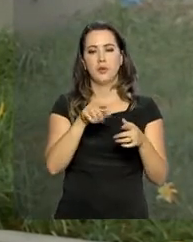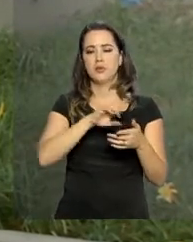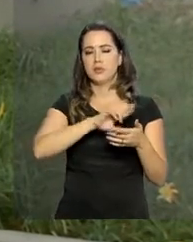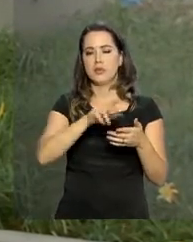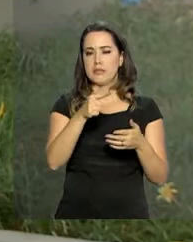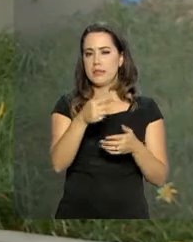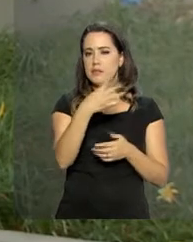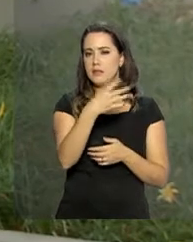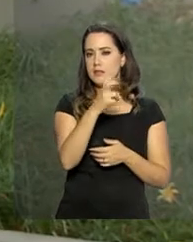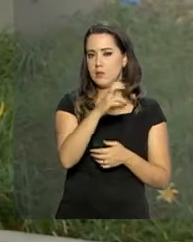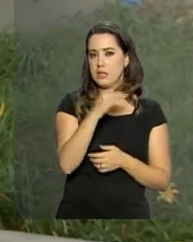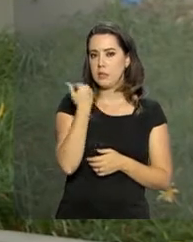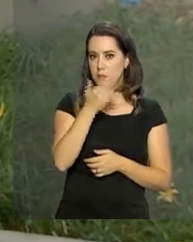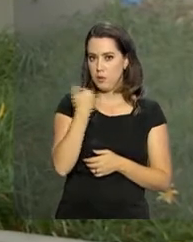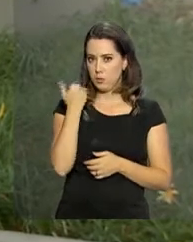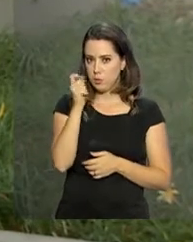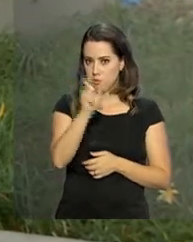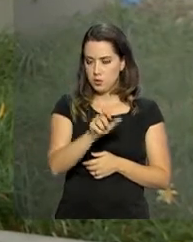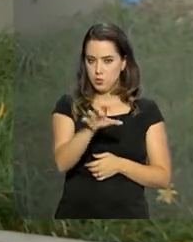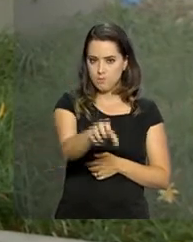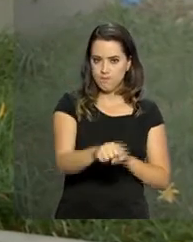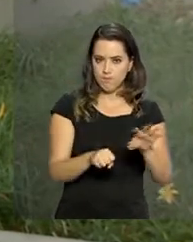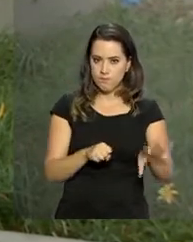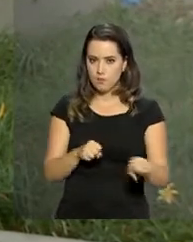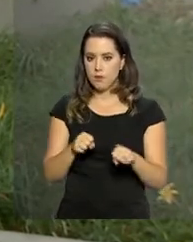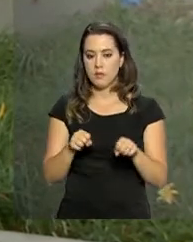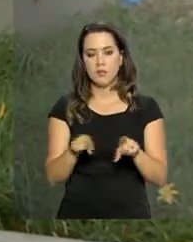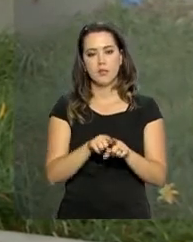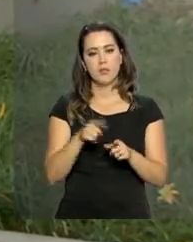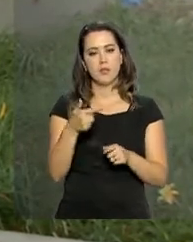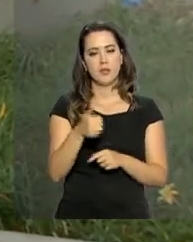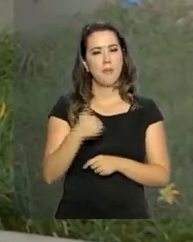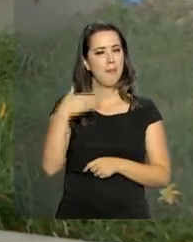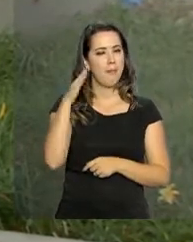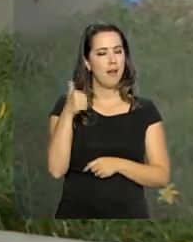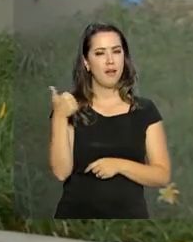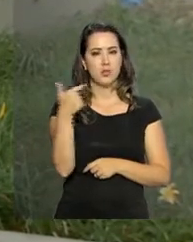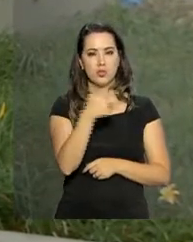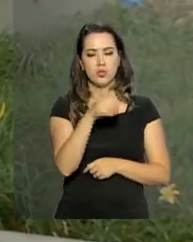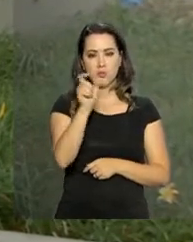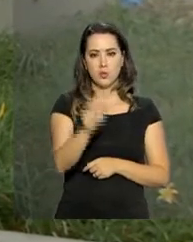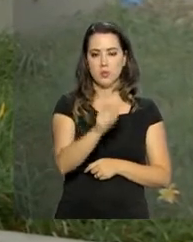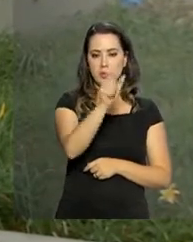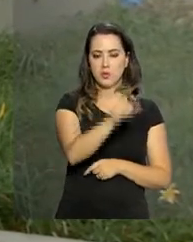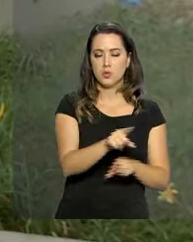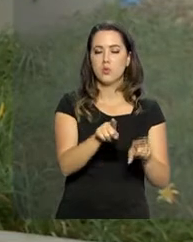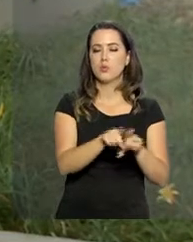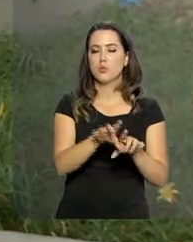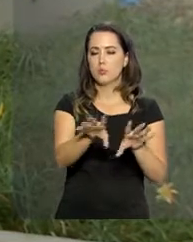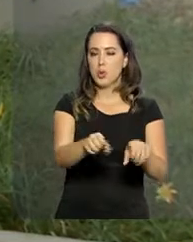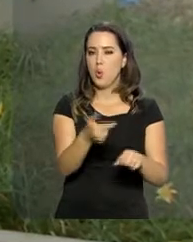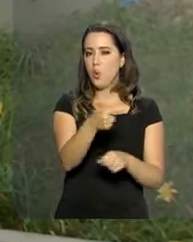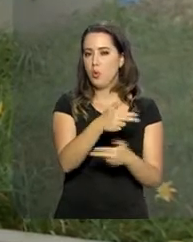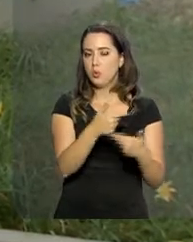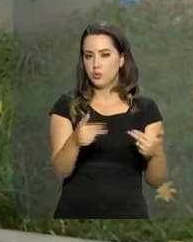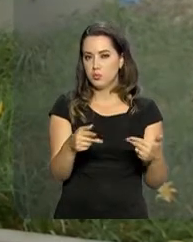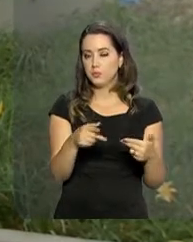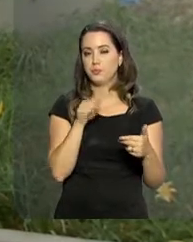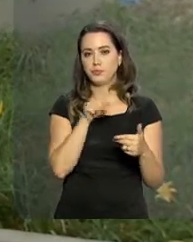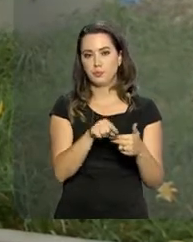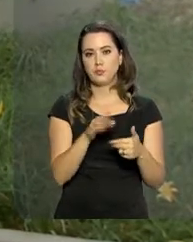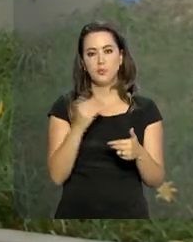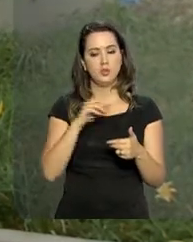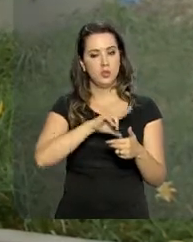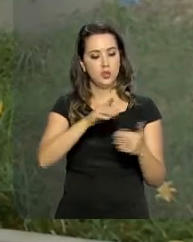sendo 494 em flagrante 164 adolescentes também foram detidos ainda